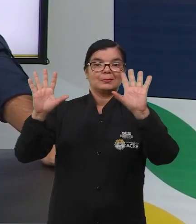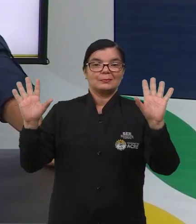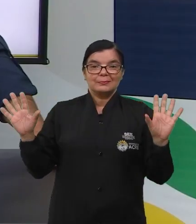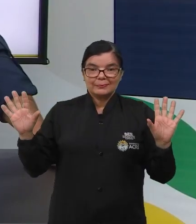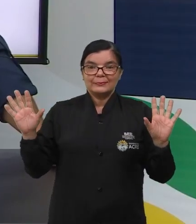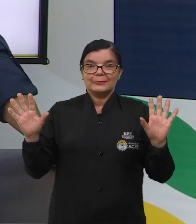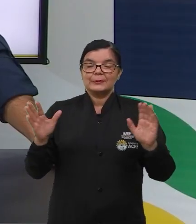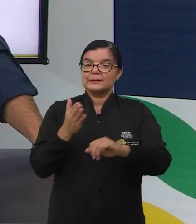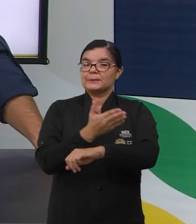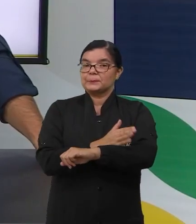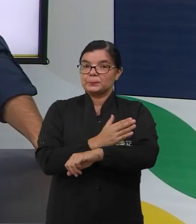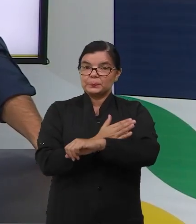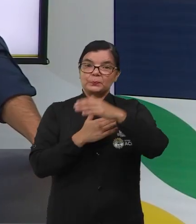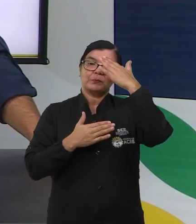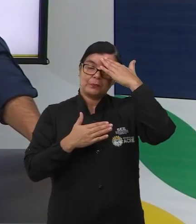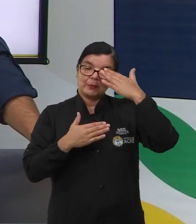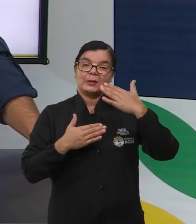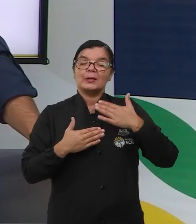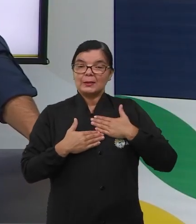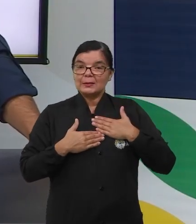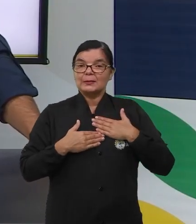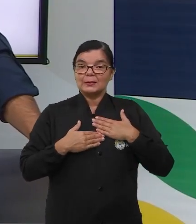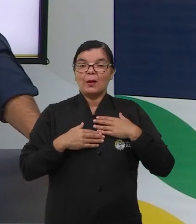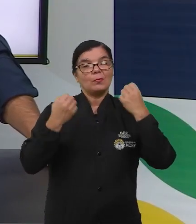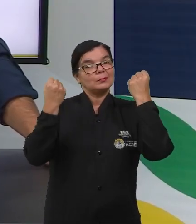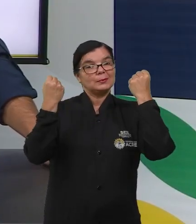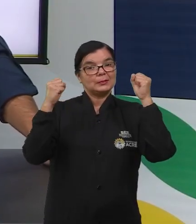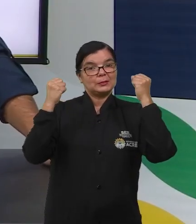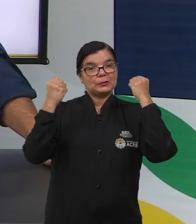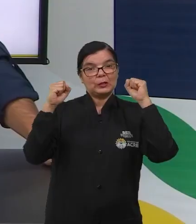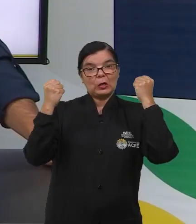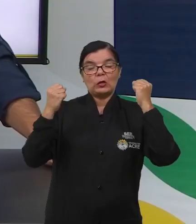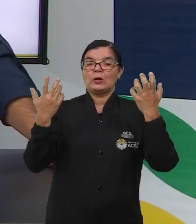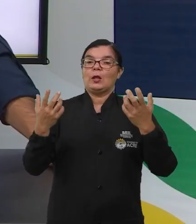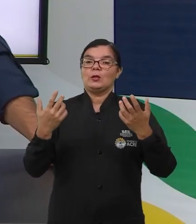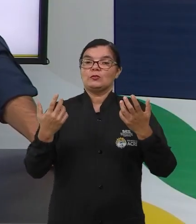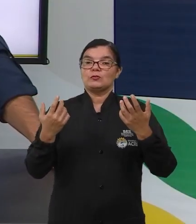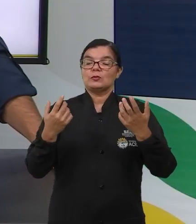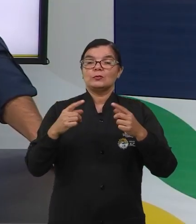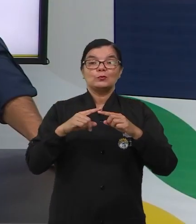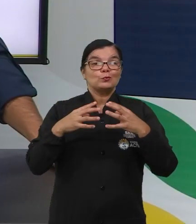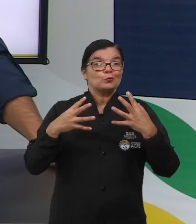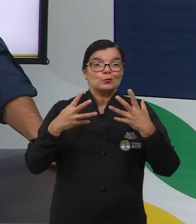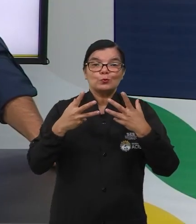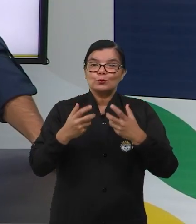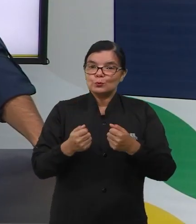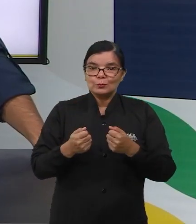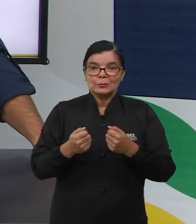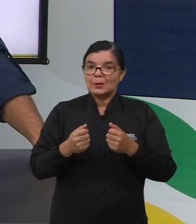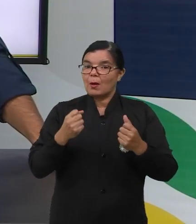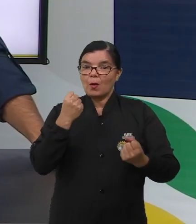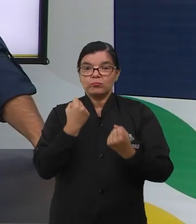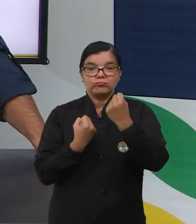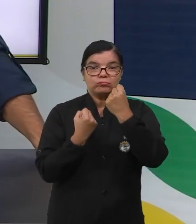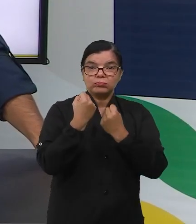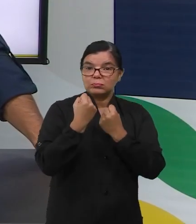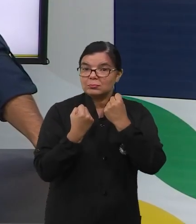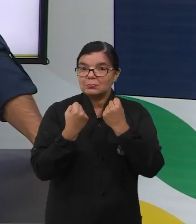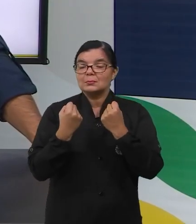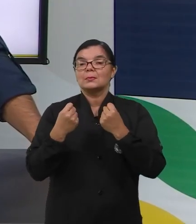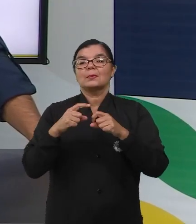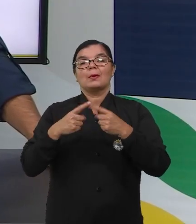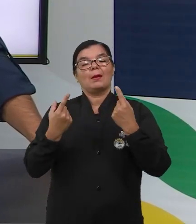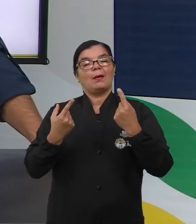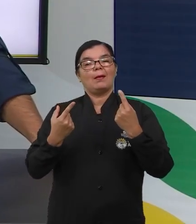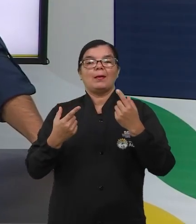Então, a prática corporal vai ser ação. Então, a atividade física, seja ela uma ginástica, a luta, enfim. A